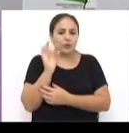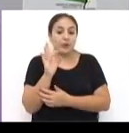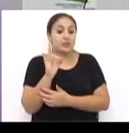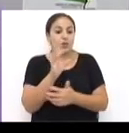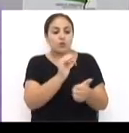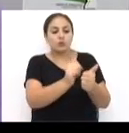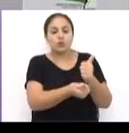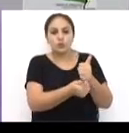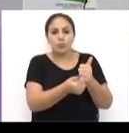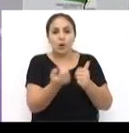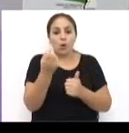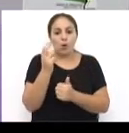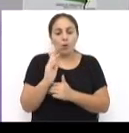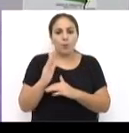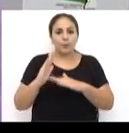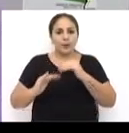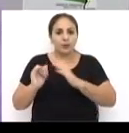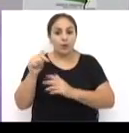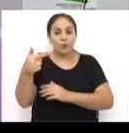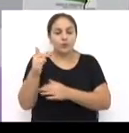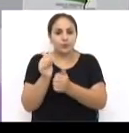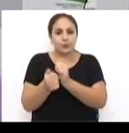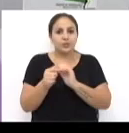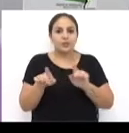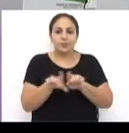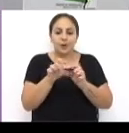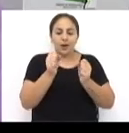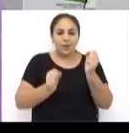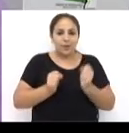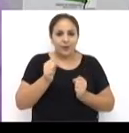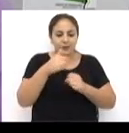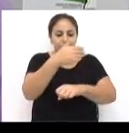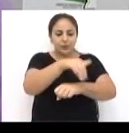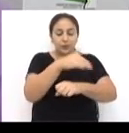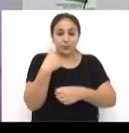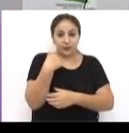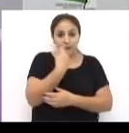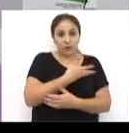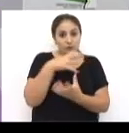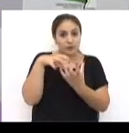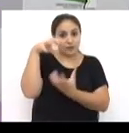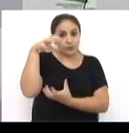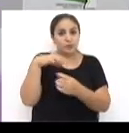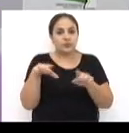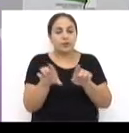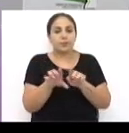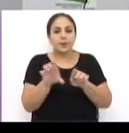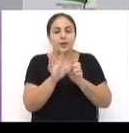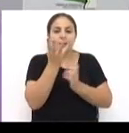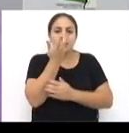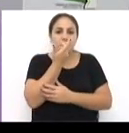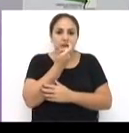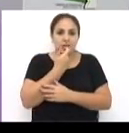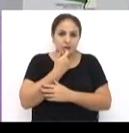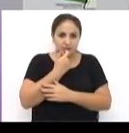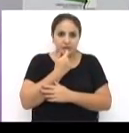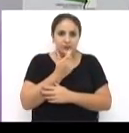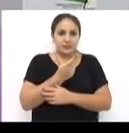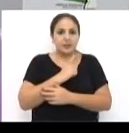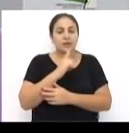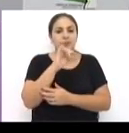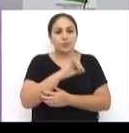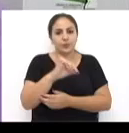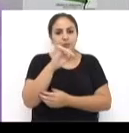de futebol ou de praticar um outro esporte, mas as corridas de rua, tanto para a gente grande quanto para as nossas crianças, estão